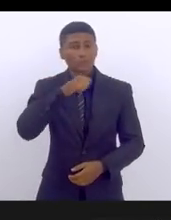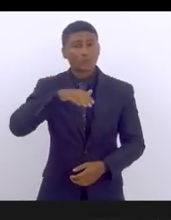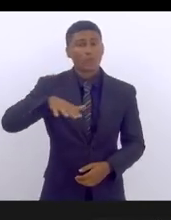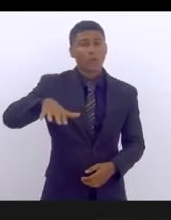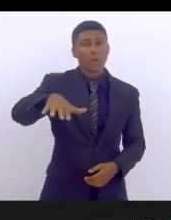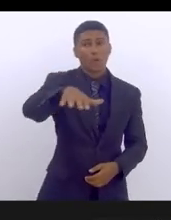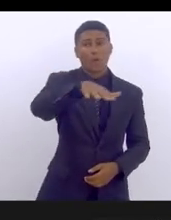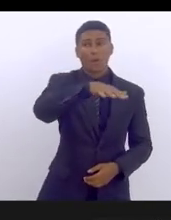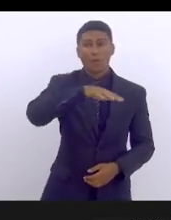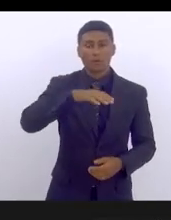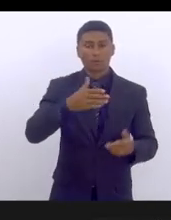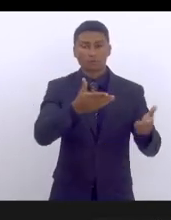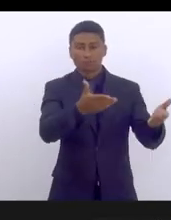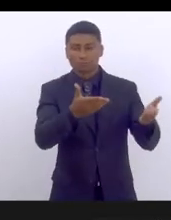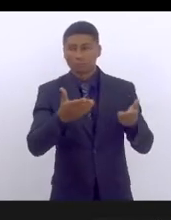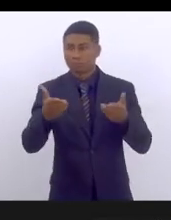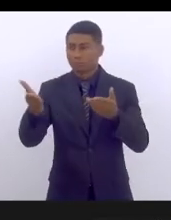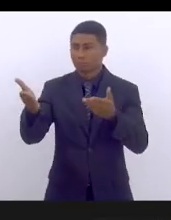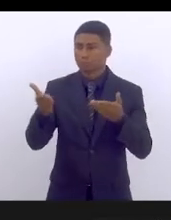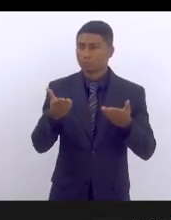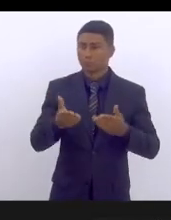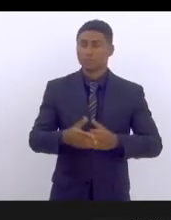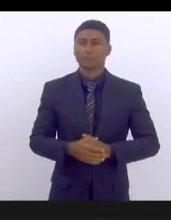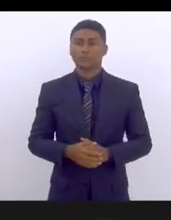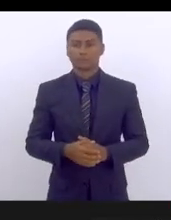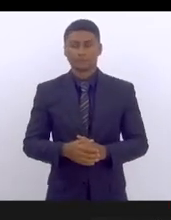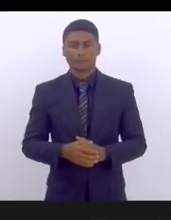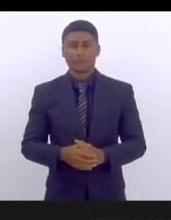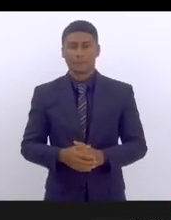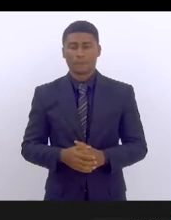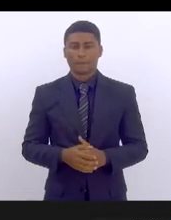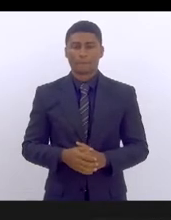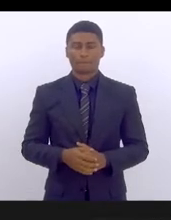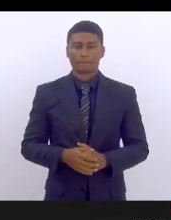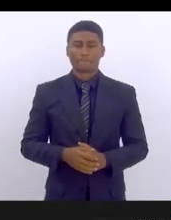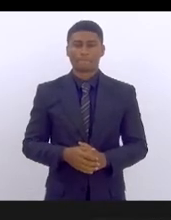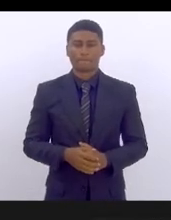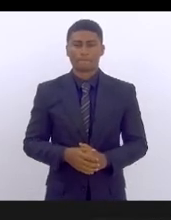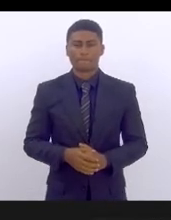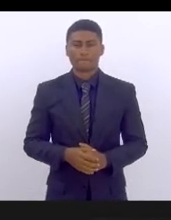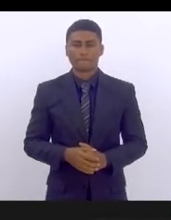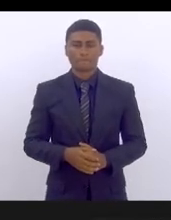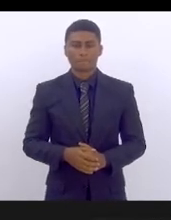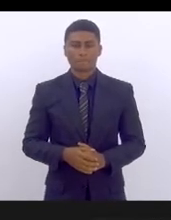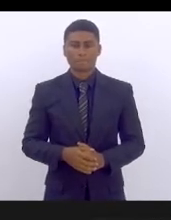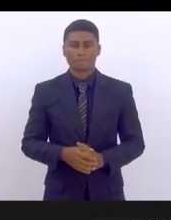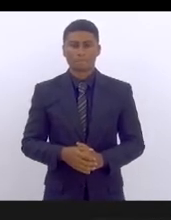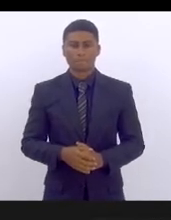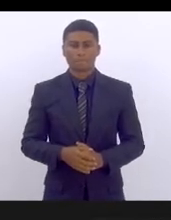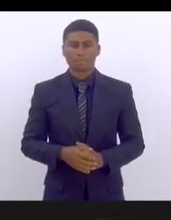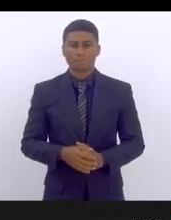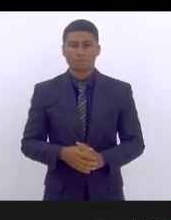livros escritos sobre isso, né? Então,